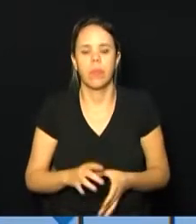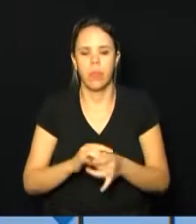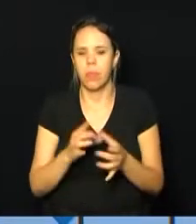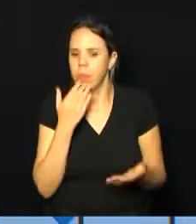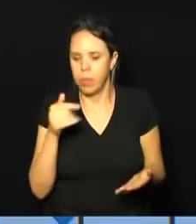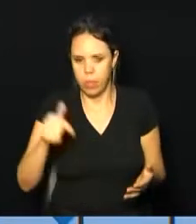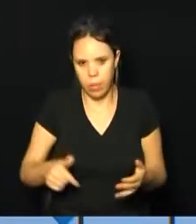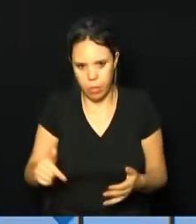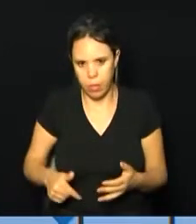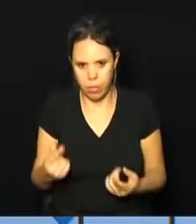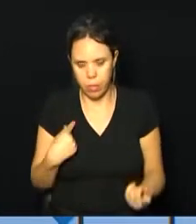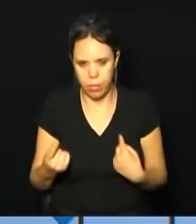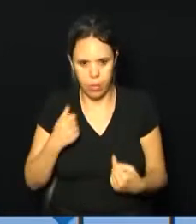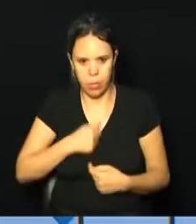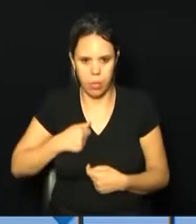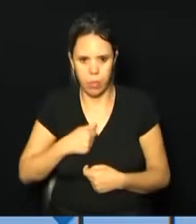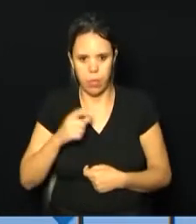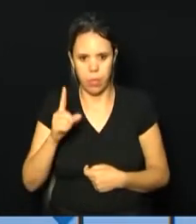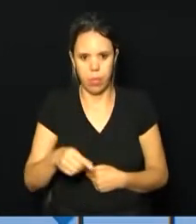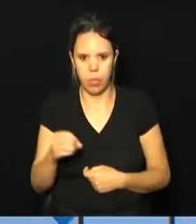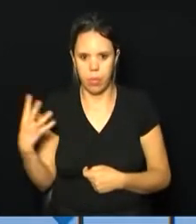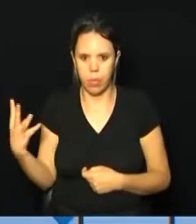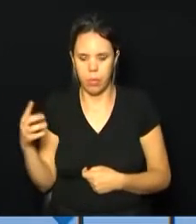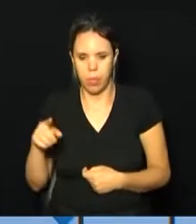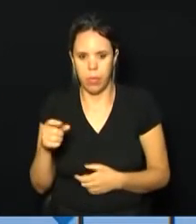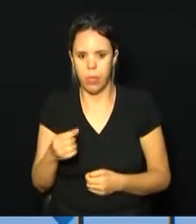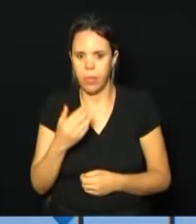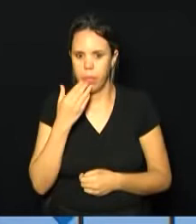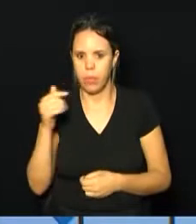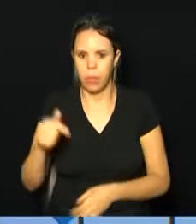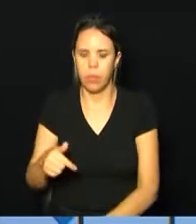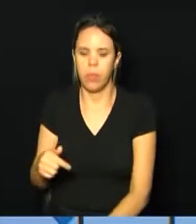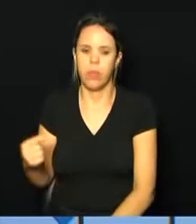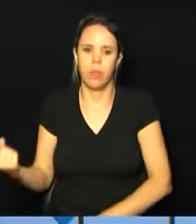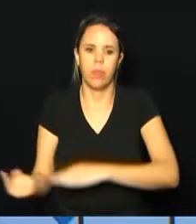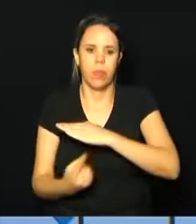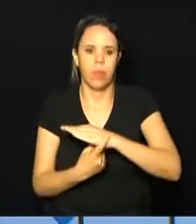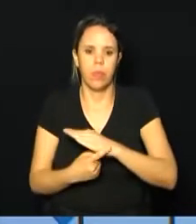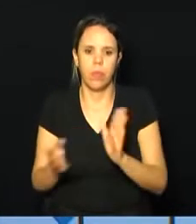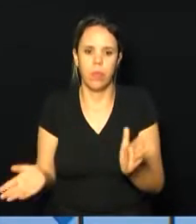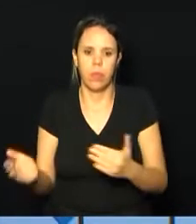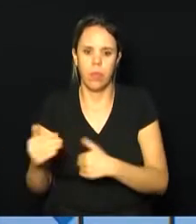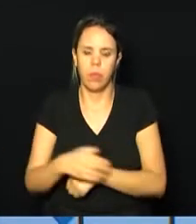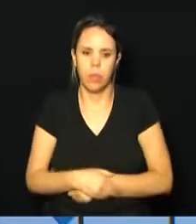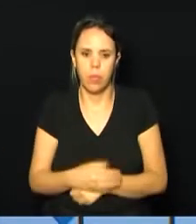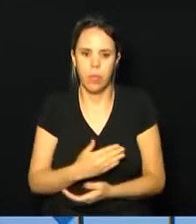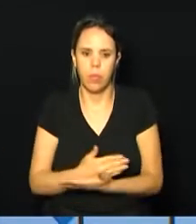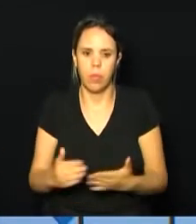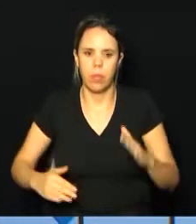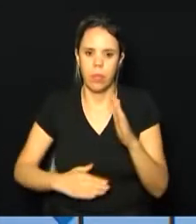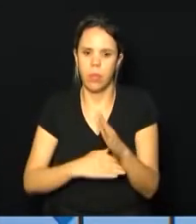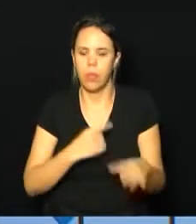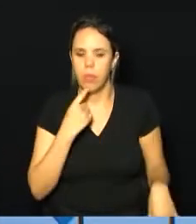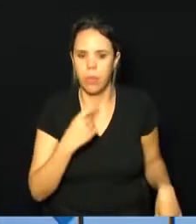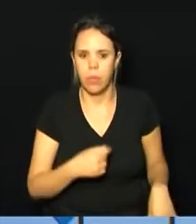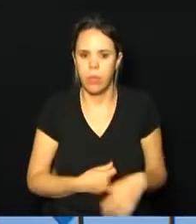alimento aqui na Avenida da Saudade 1004? Você pede aqui na recepção, tem logo uma caixa na entrada da Câmara Municipal